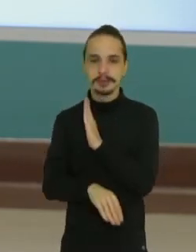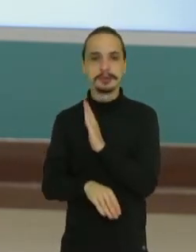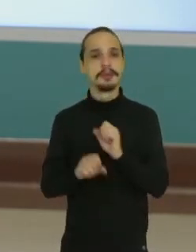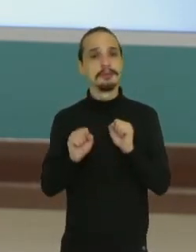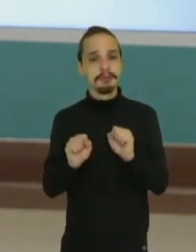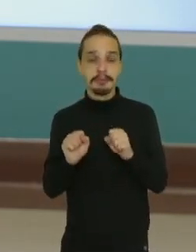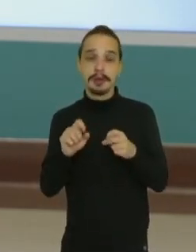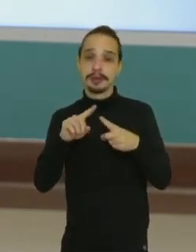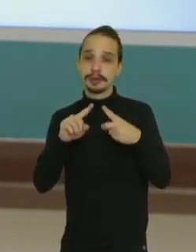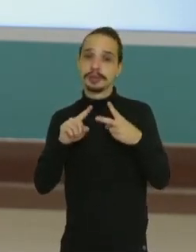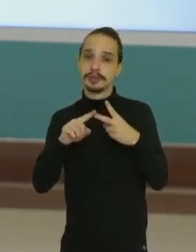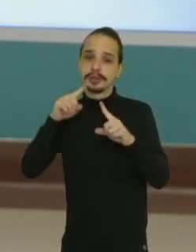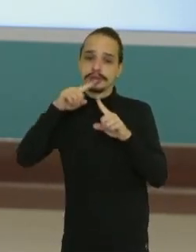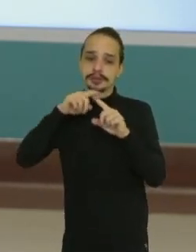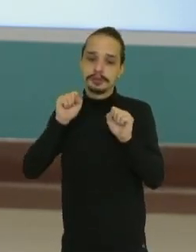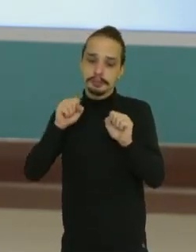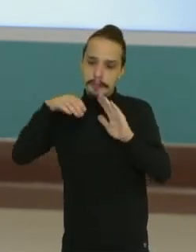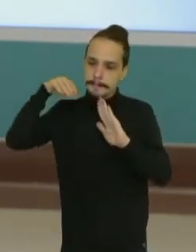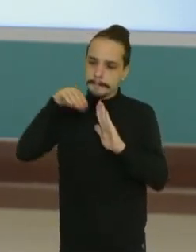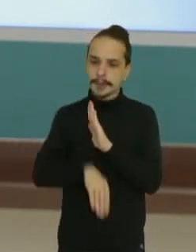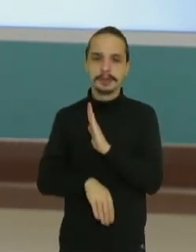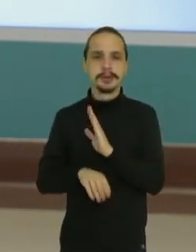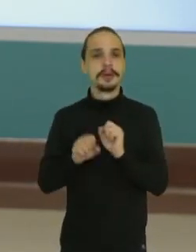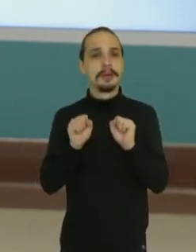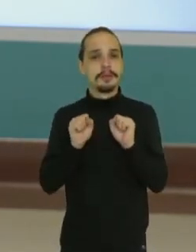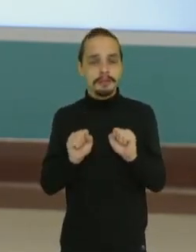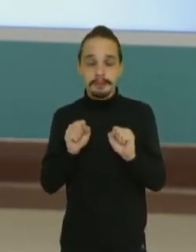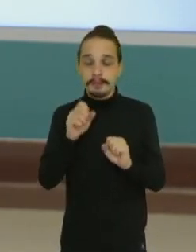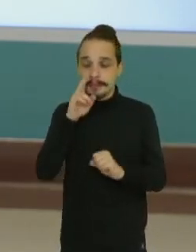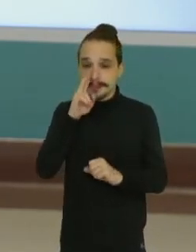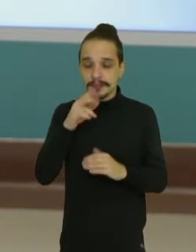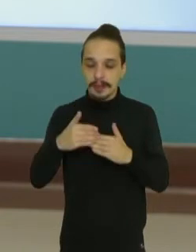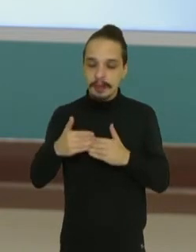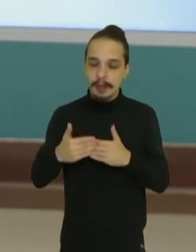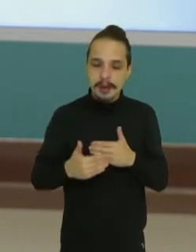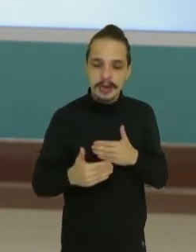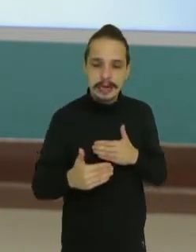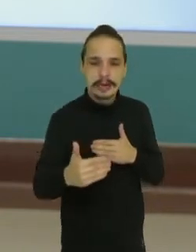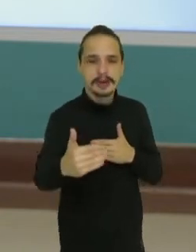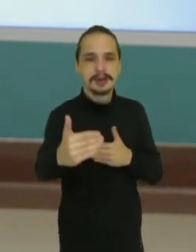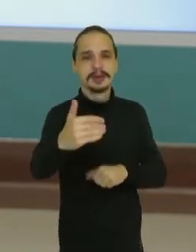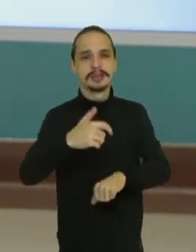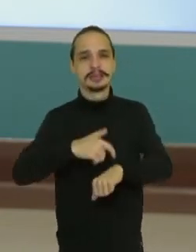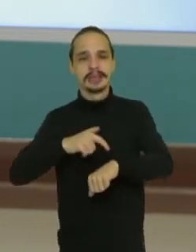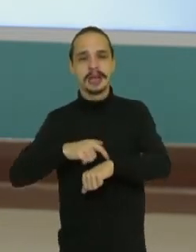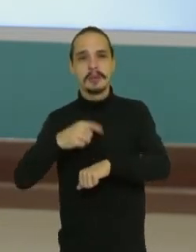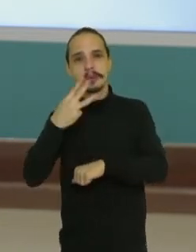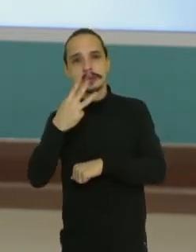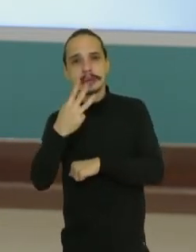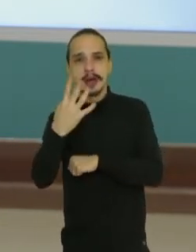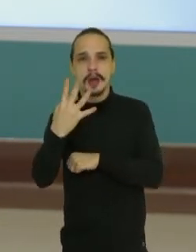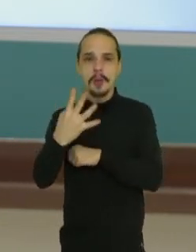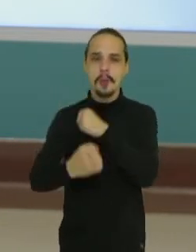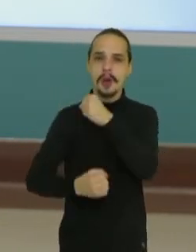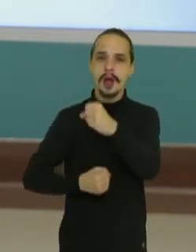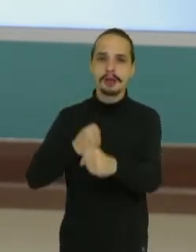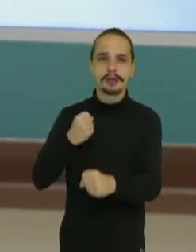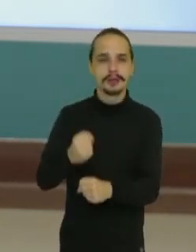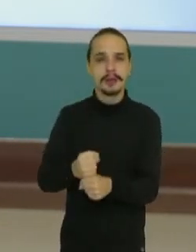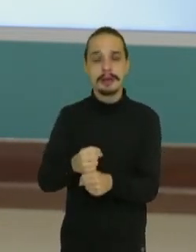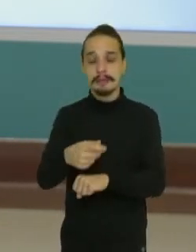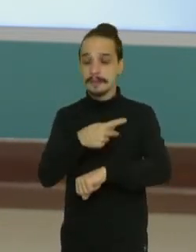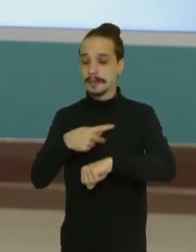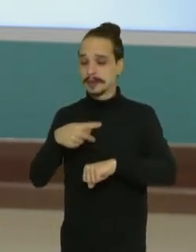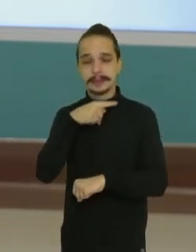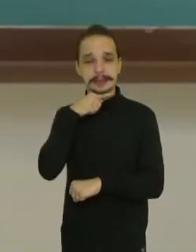duas formas, né? Uma em que a recessão ela é muito extensa, demorando 3, 4 anos, e o país não consegue